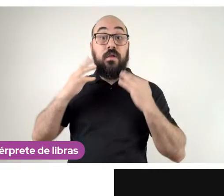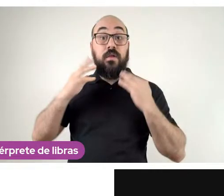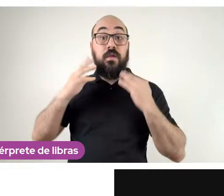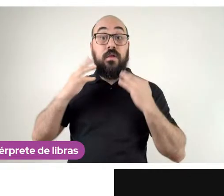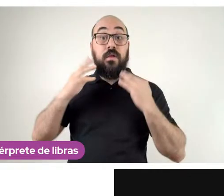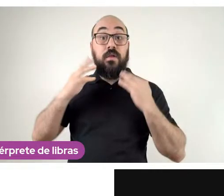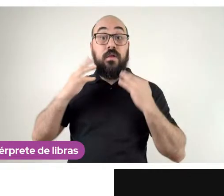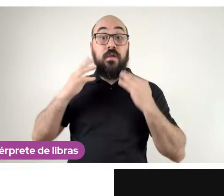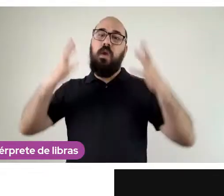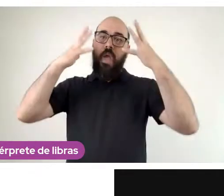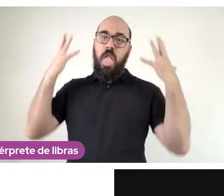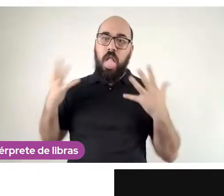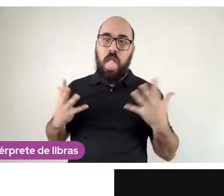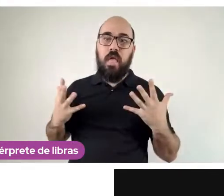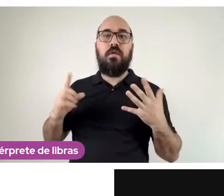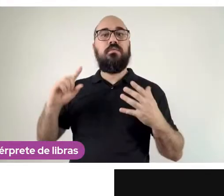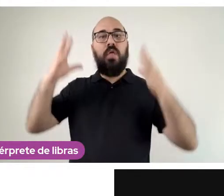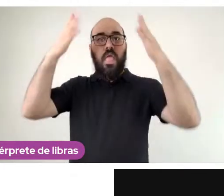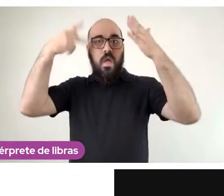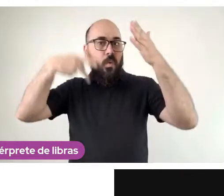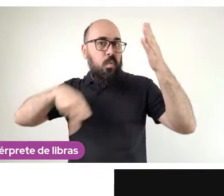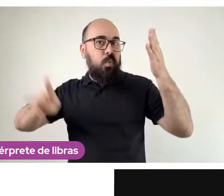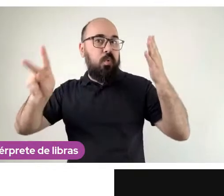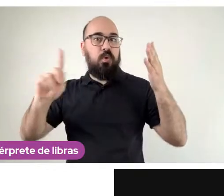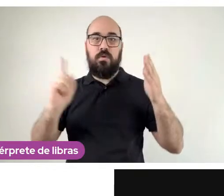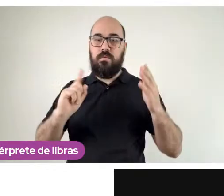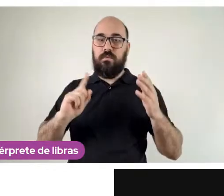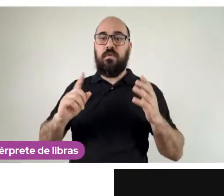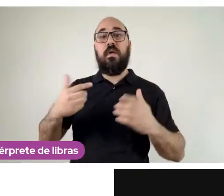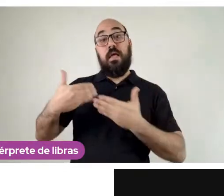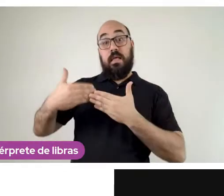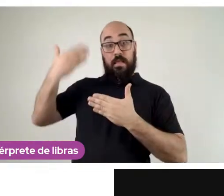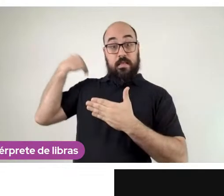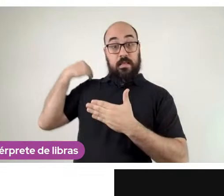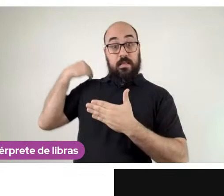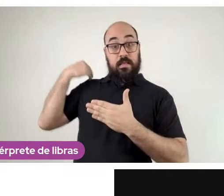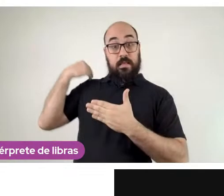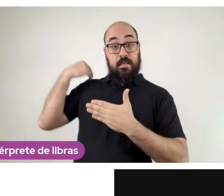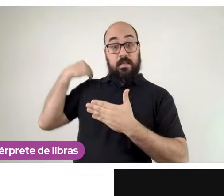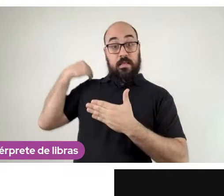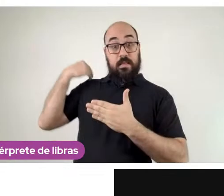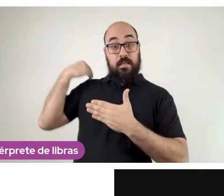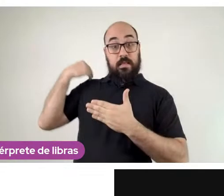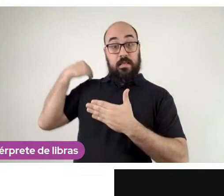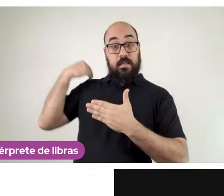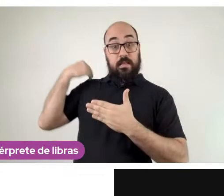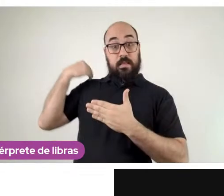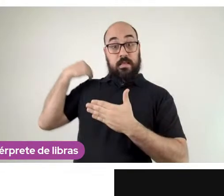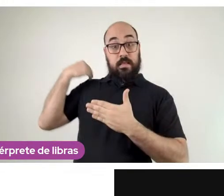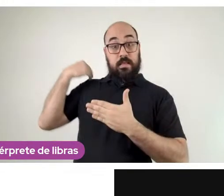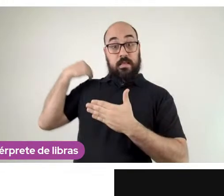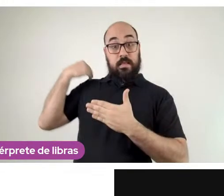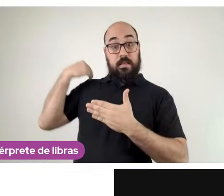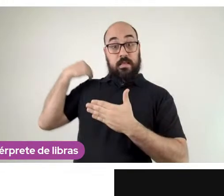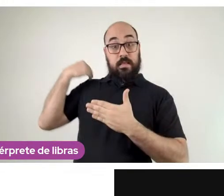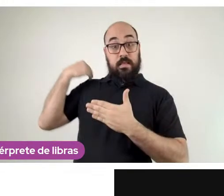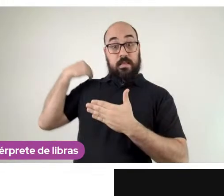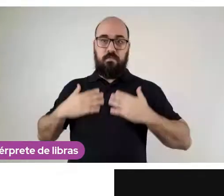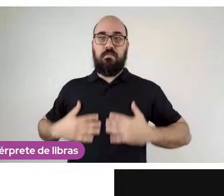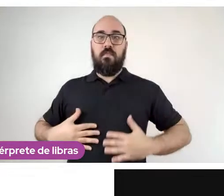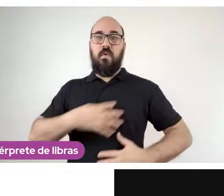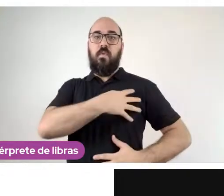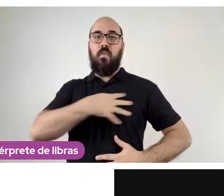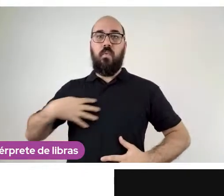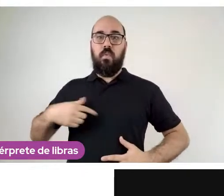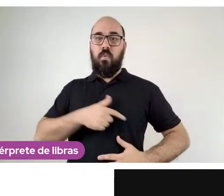óculos. Atrás de mim tem uma estante com alguns livros e algumas fotos, e visto uma blusa listrada,